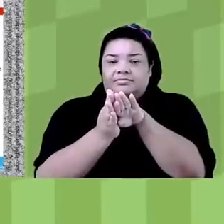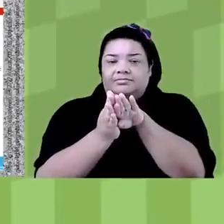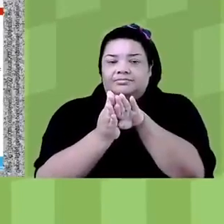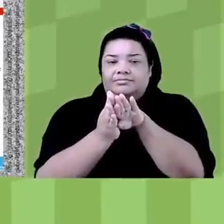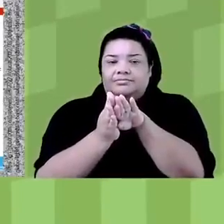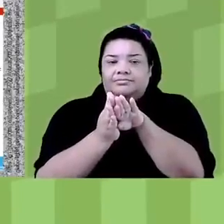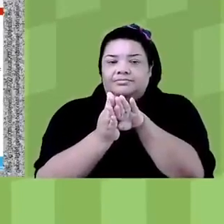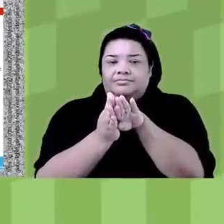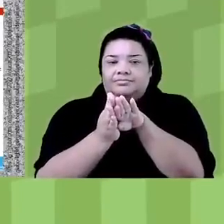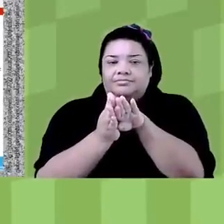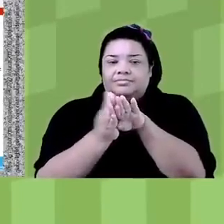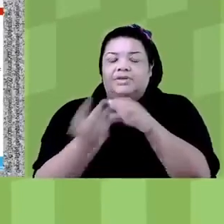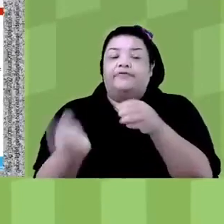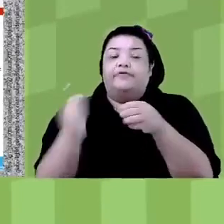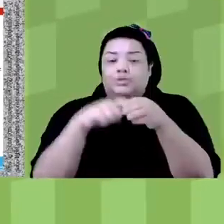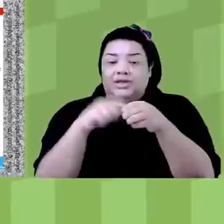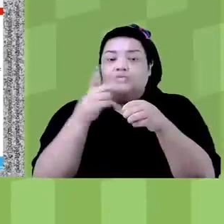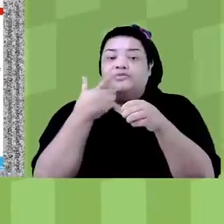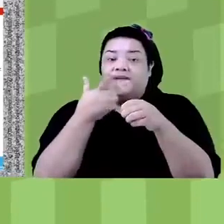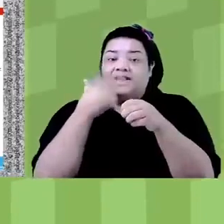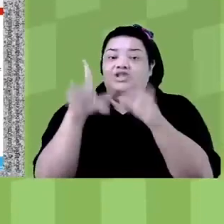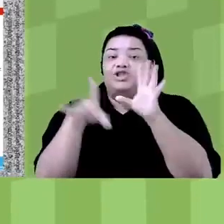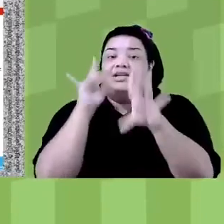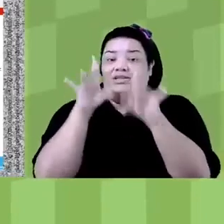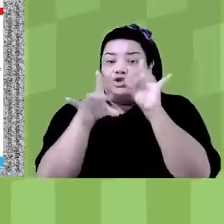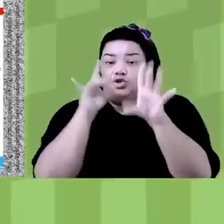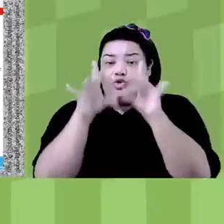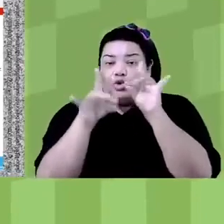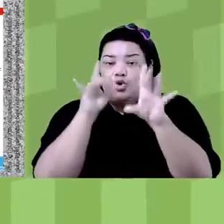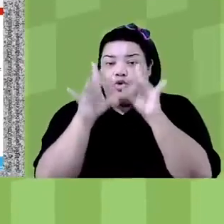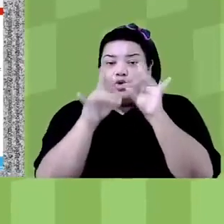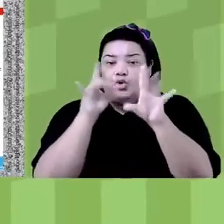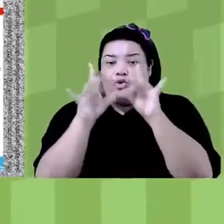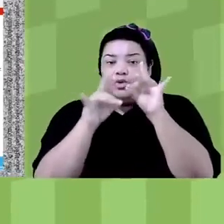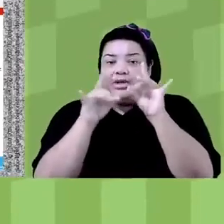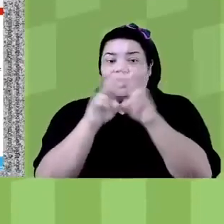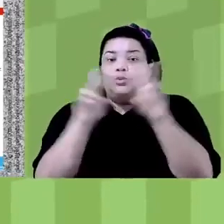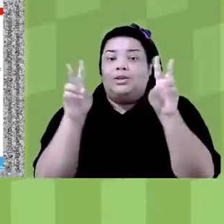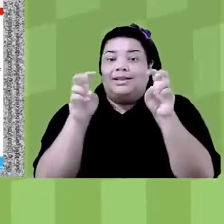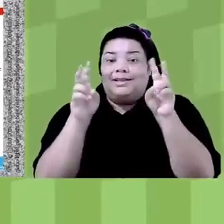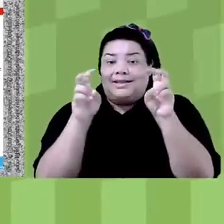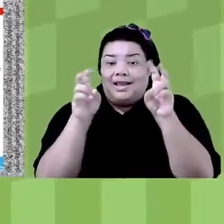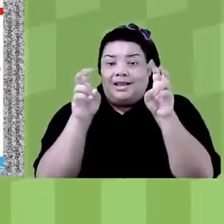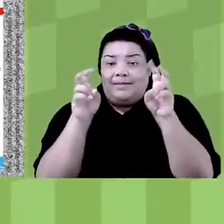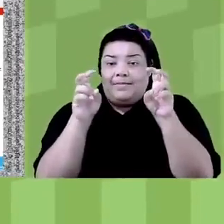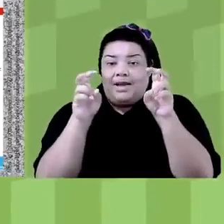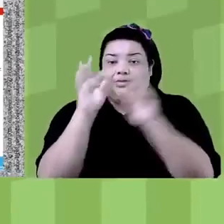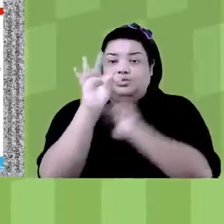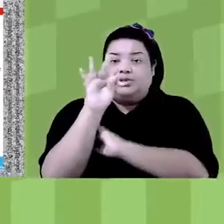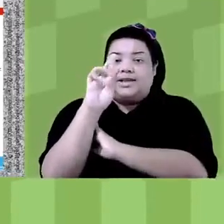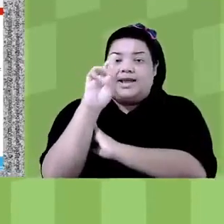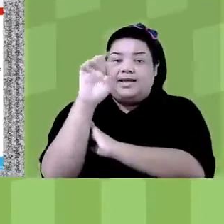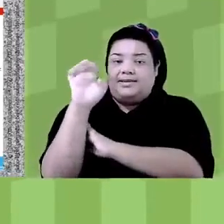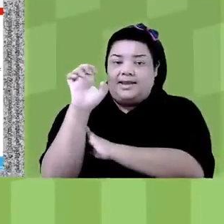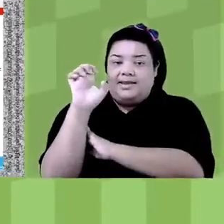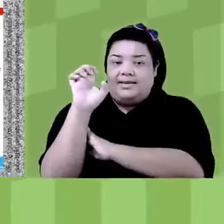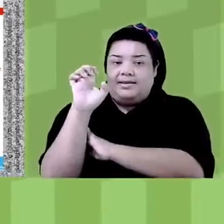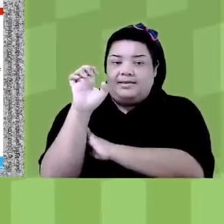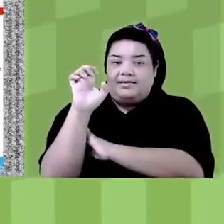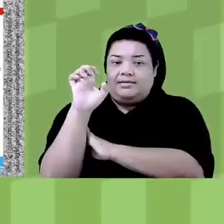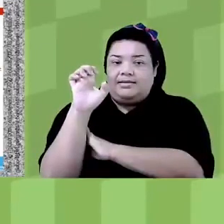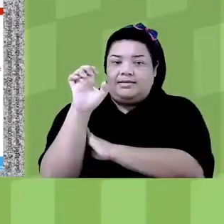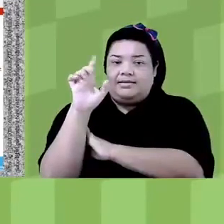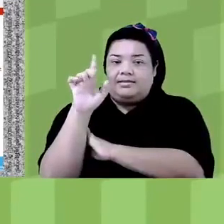voltamos à questão da escolha e ao tema do nosso anfitrião, o Tribunal Regional Eleitoral.